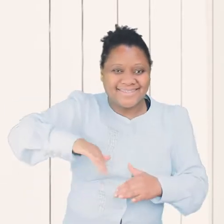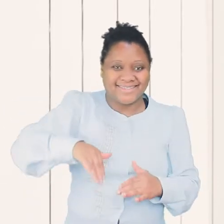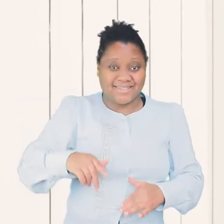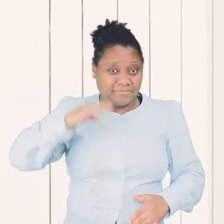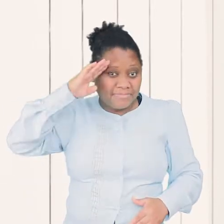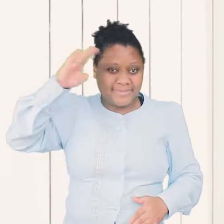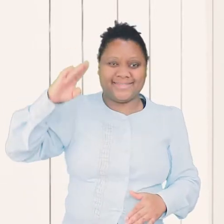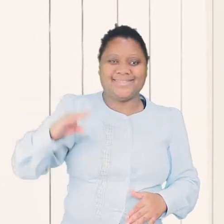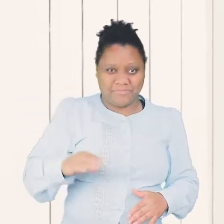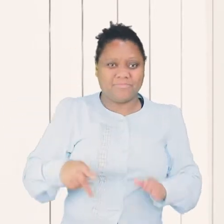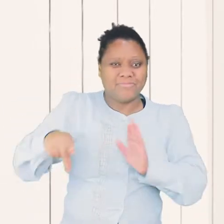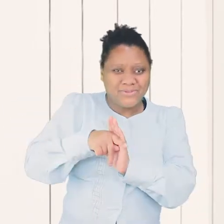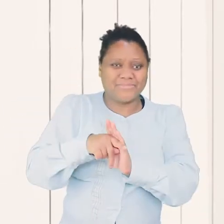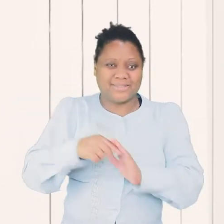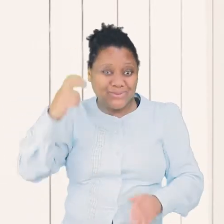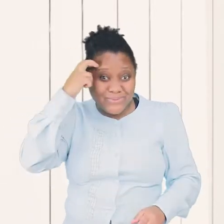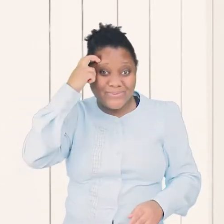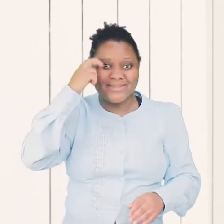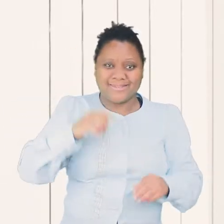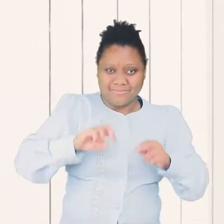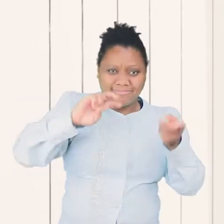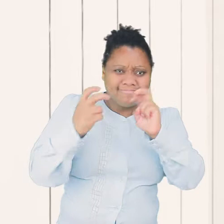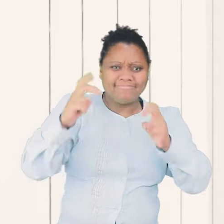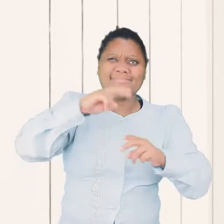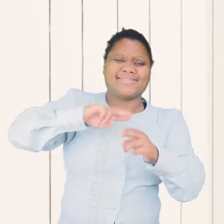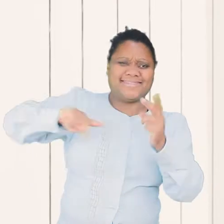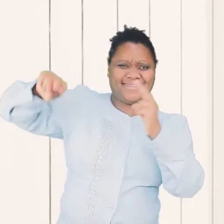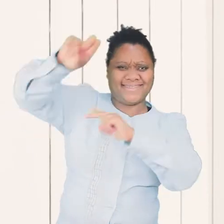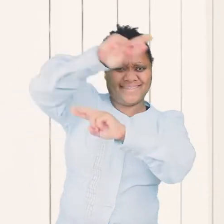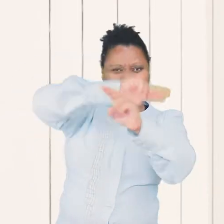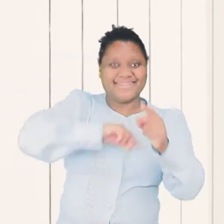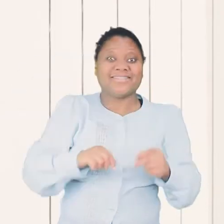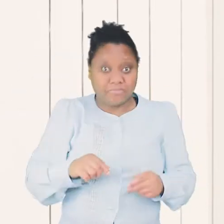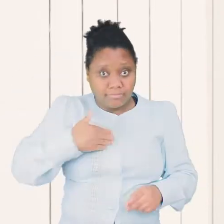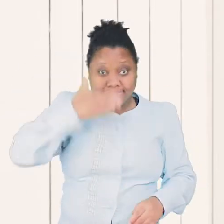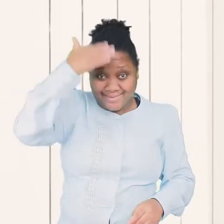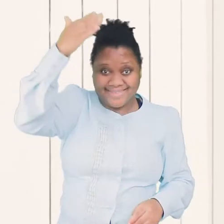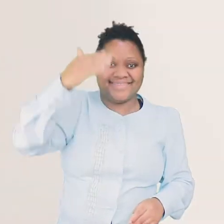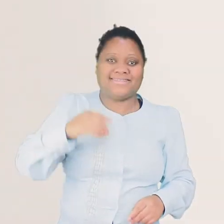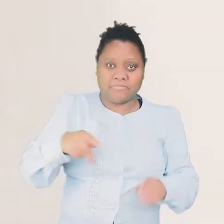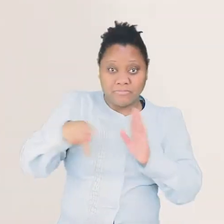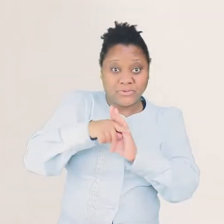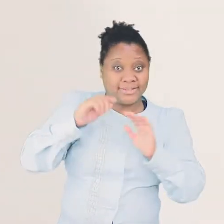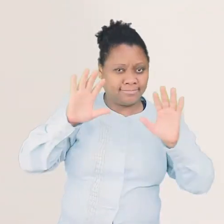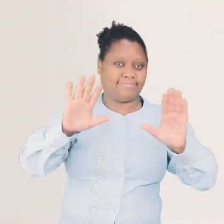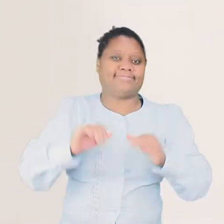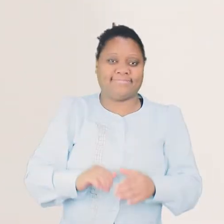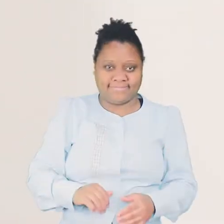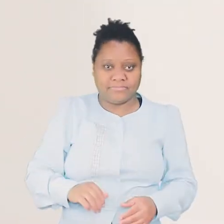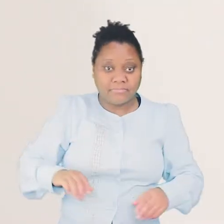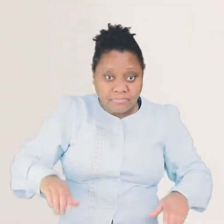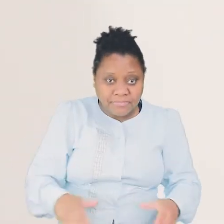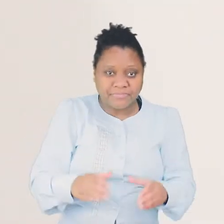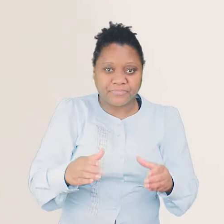dos principais instrumentos do grande mosaico cultural que é o mundo árabe. Ele tem um